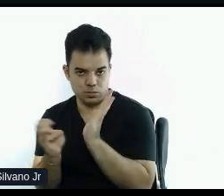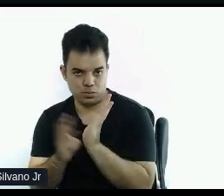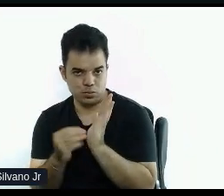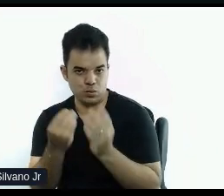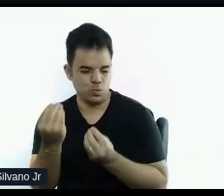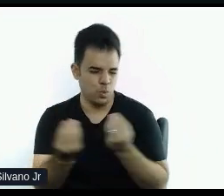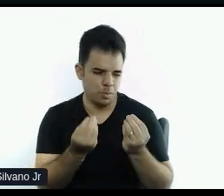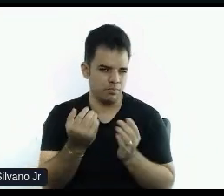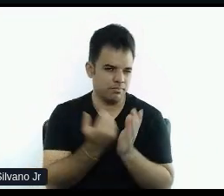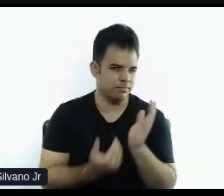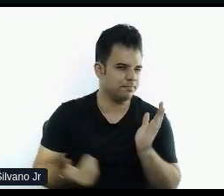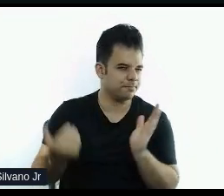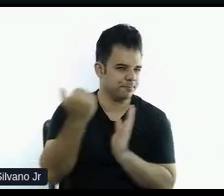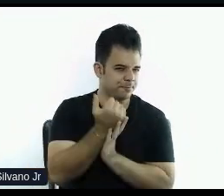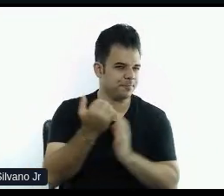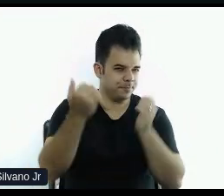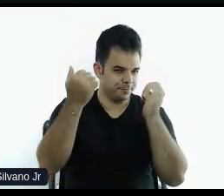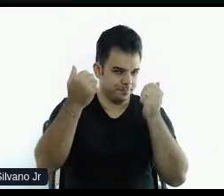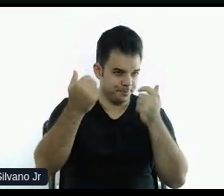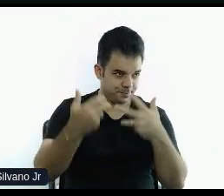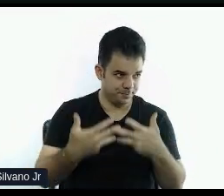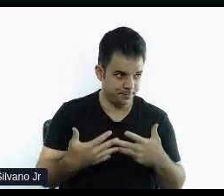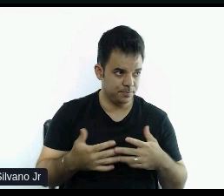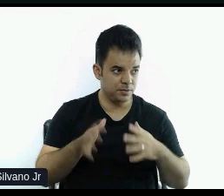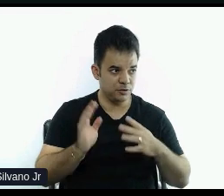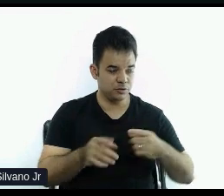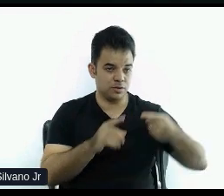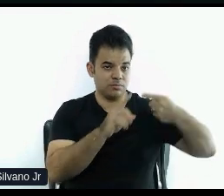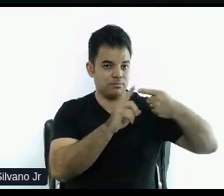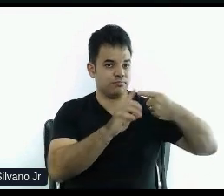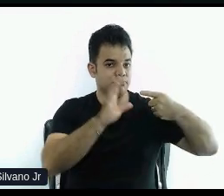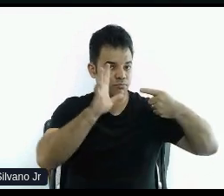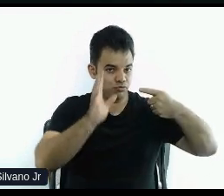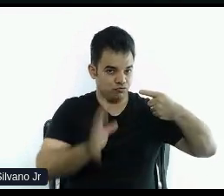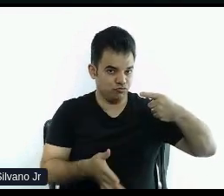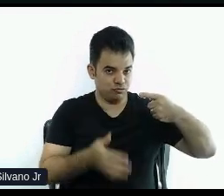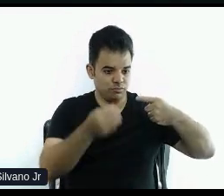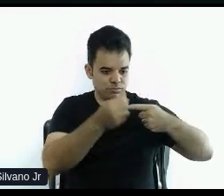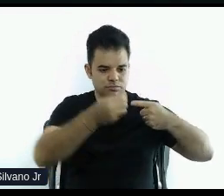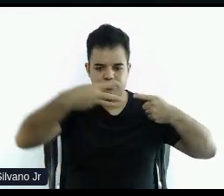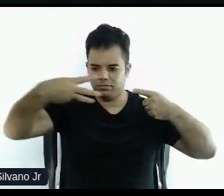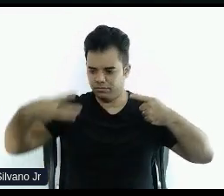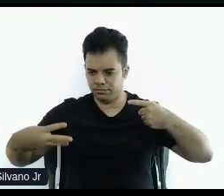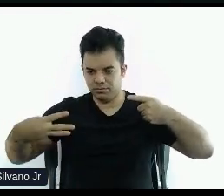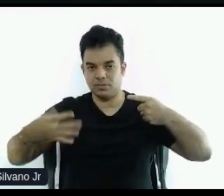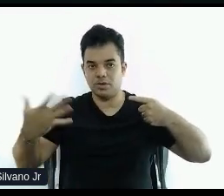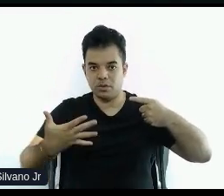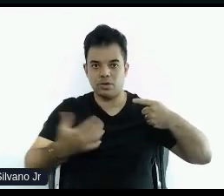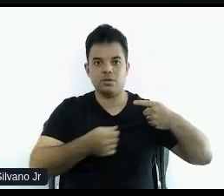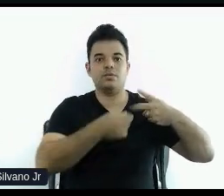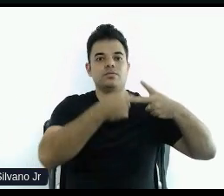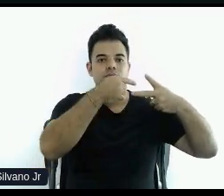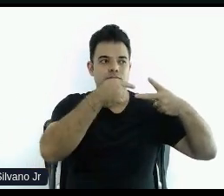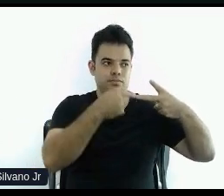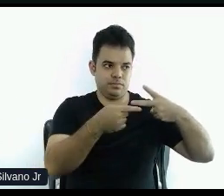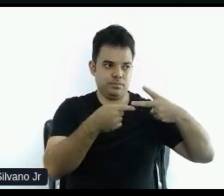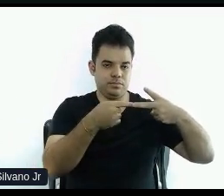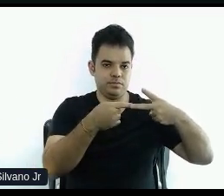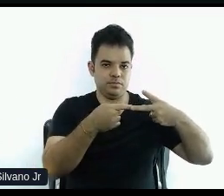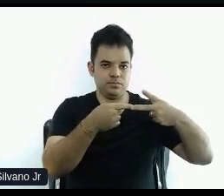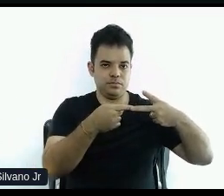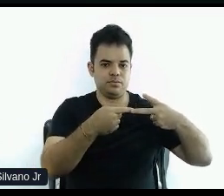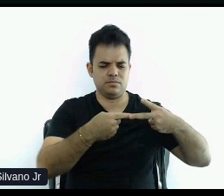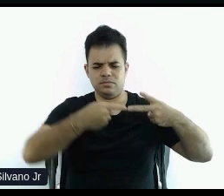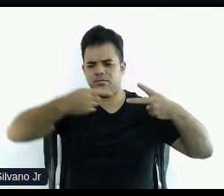as definições que a gente passa para uma definição da estratégia de acessibilidade. Como que a gente vai fazer essas